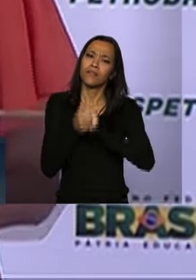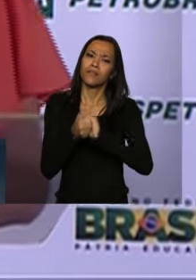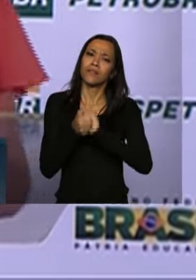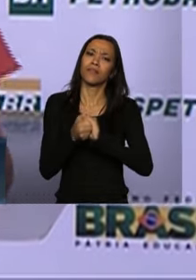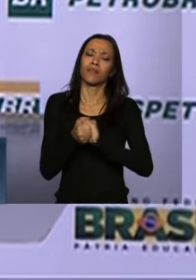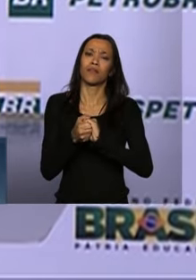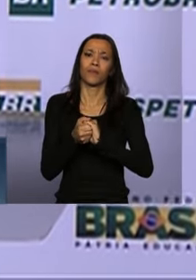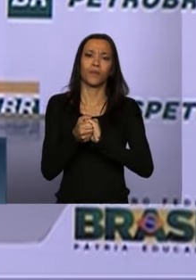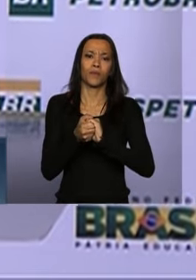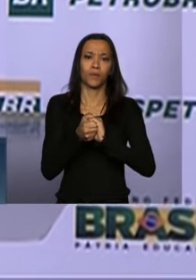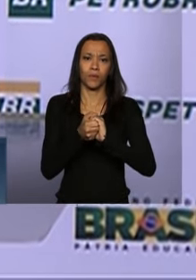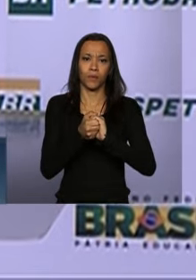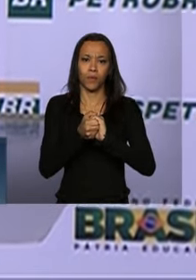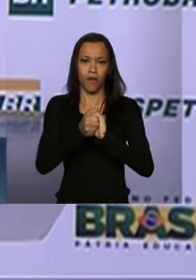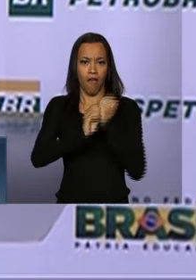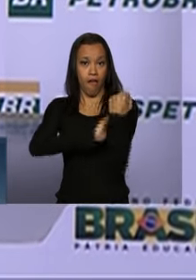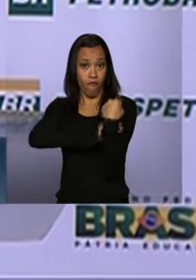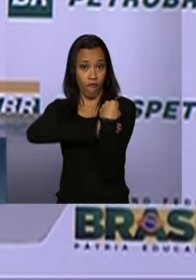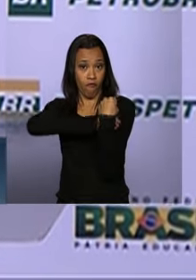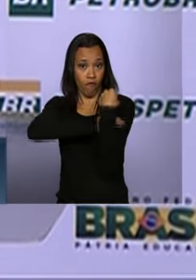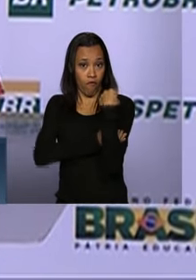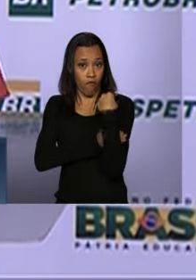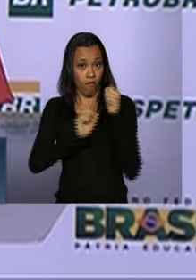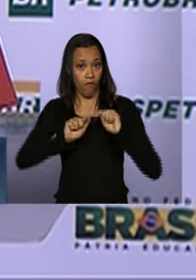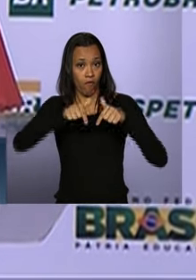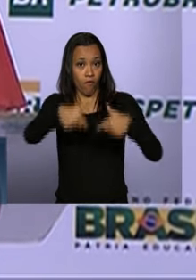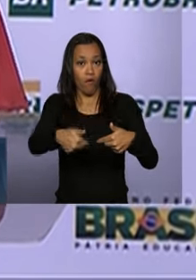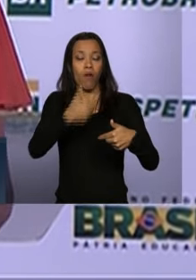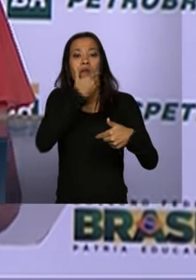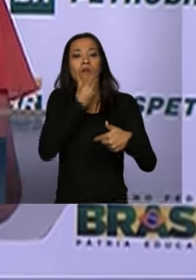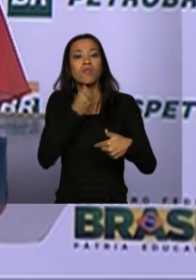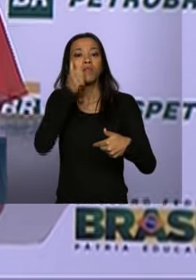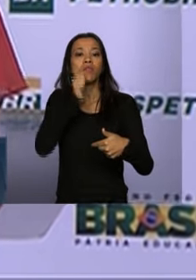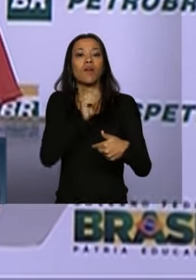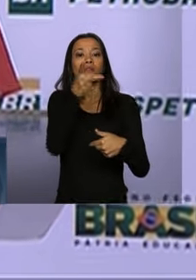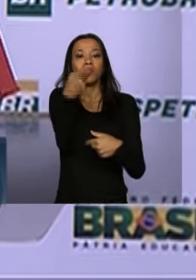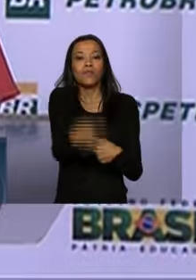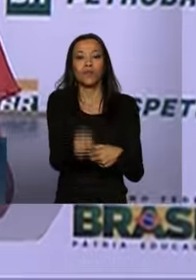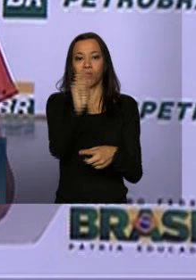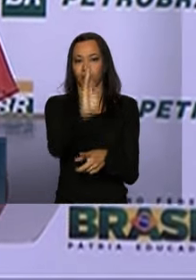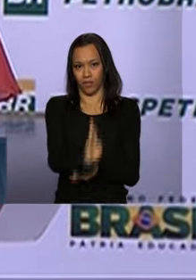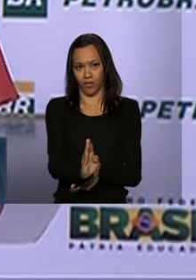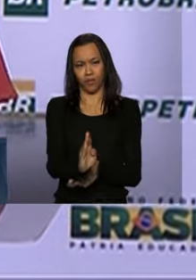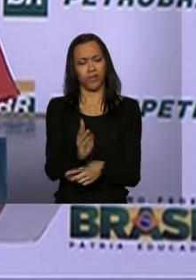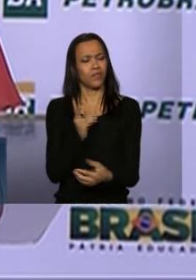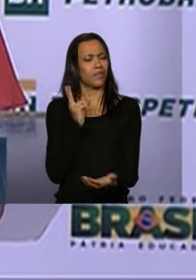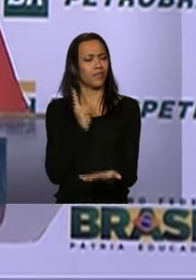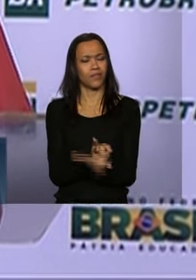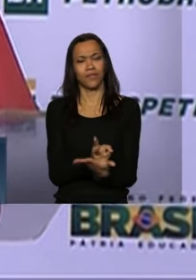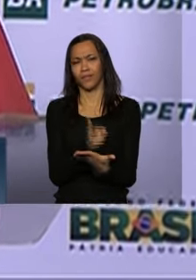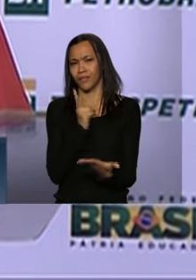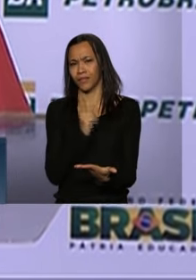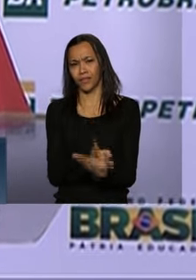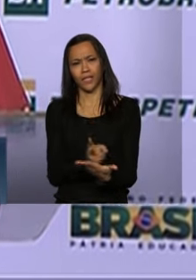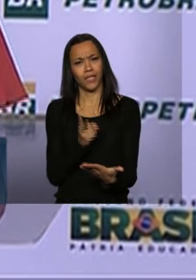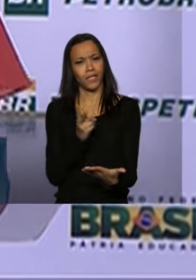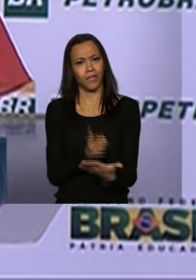a força dos brasileiros e das brasileiras que sempre enfrentam